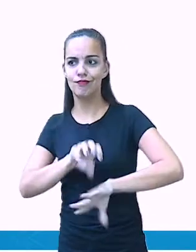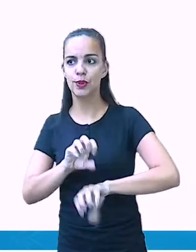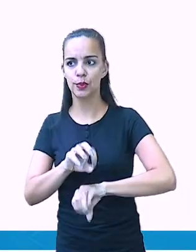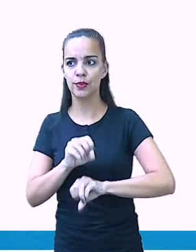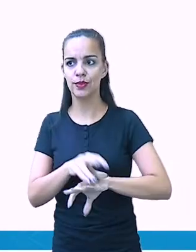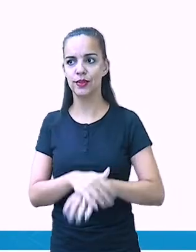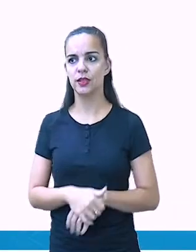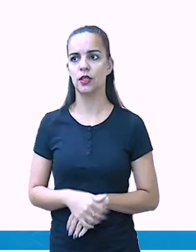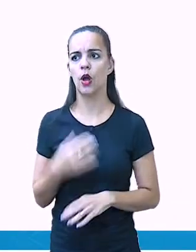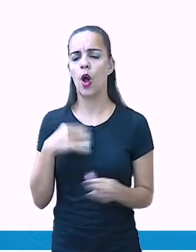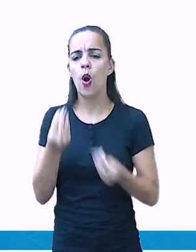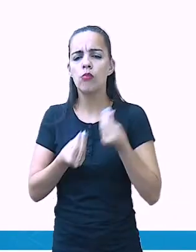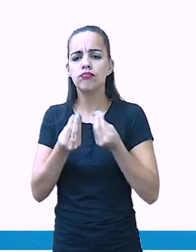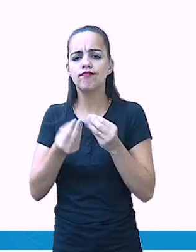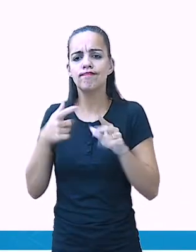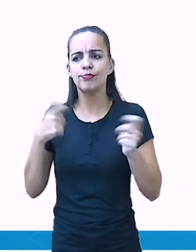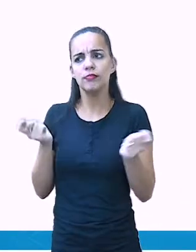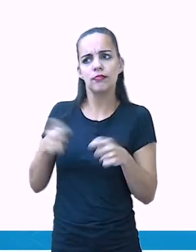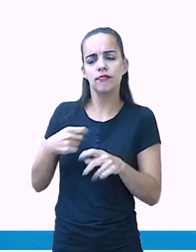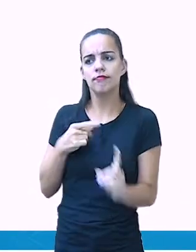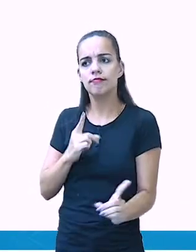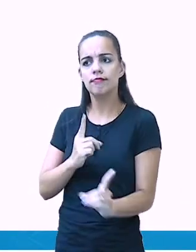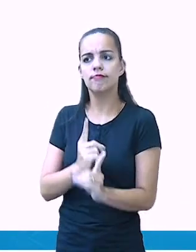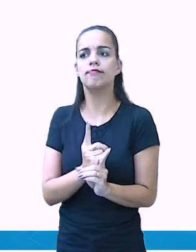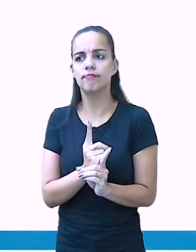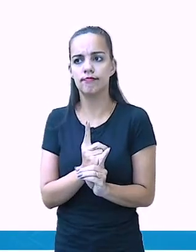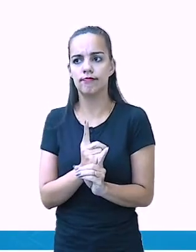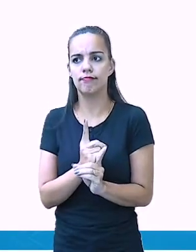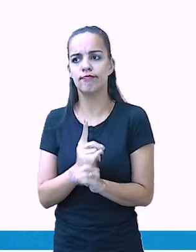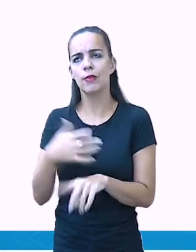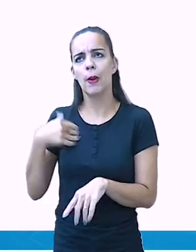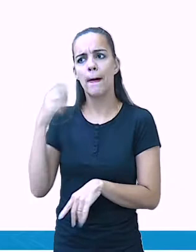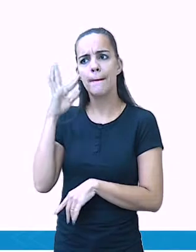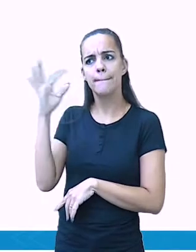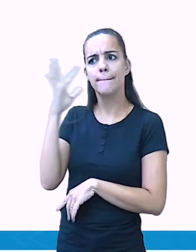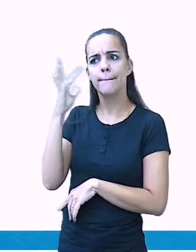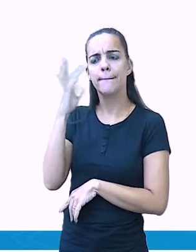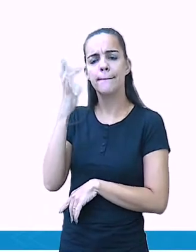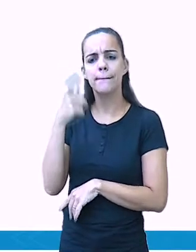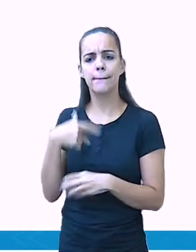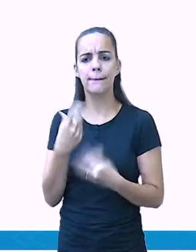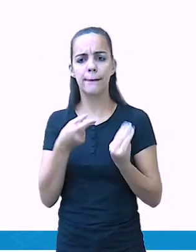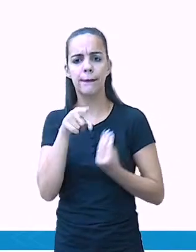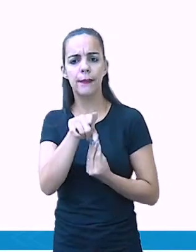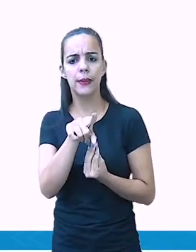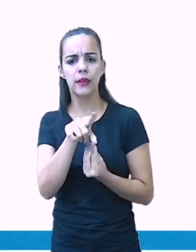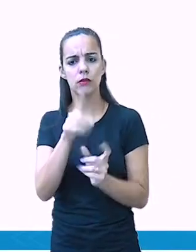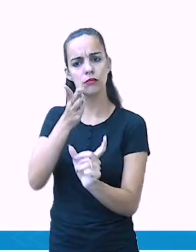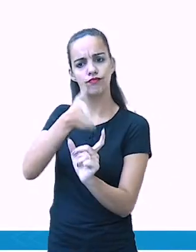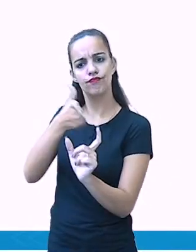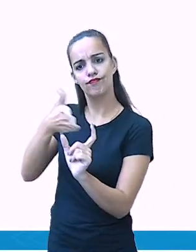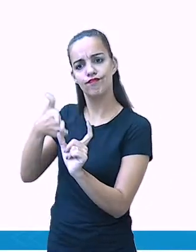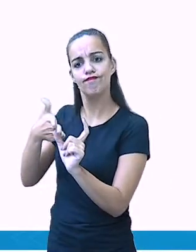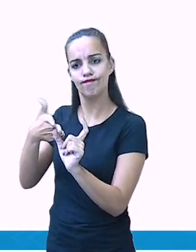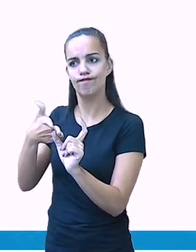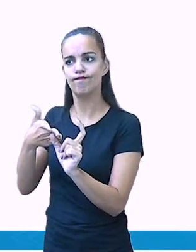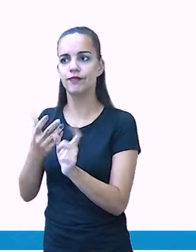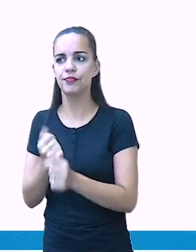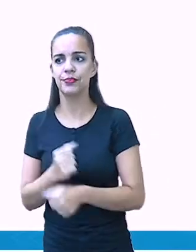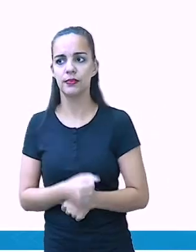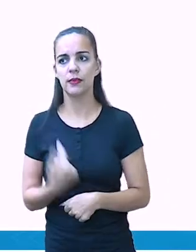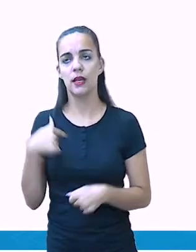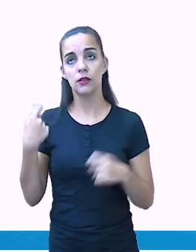eu posso identificar a sílaba, como eu penso essa sílaba, porque de agora para frente a gente